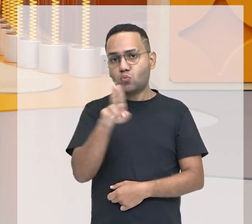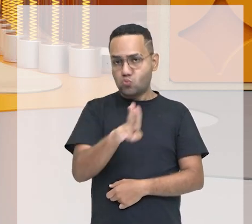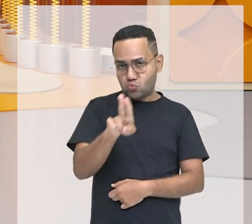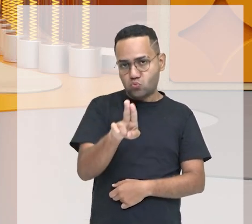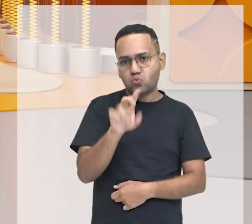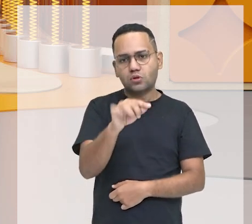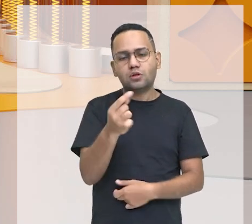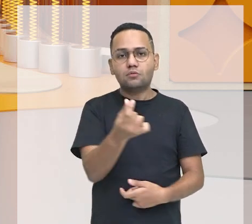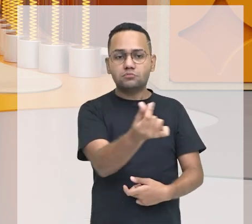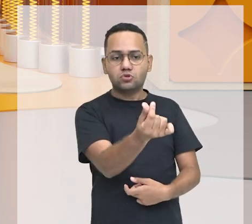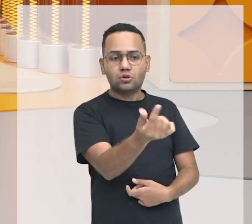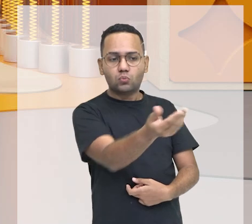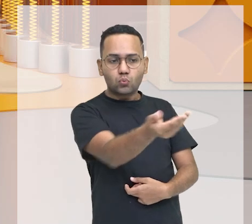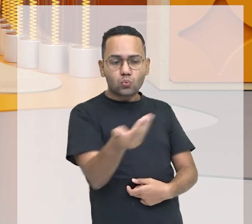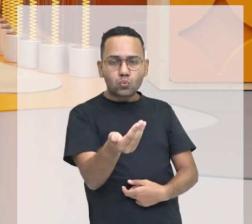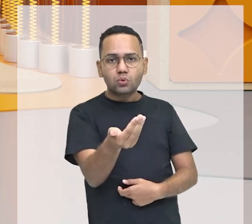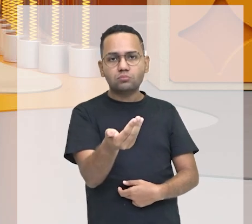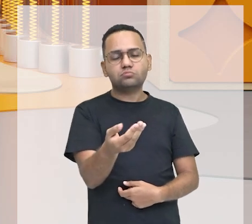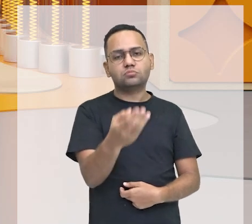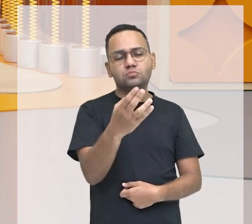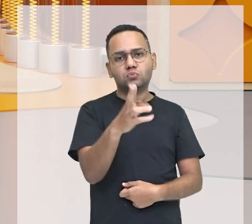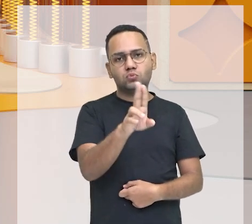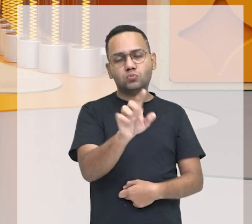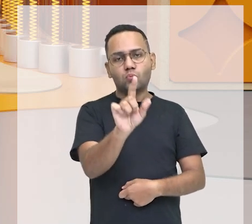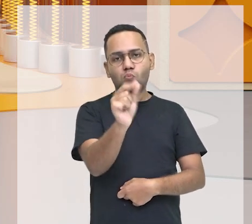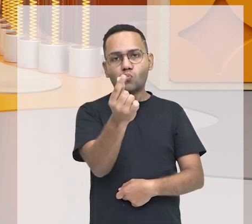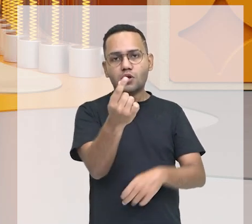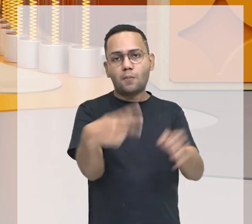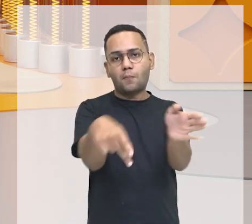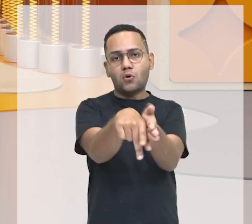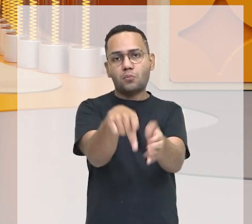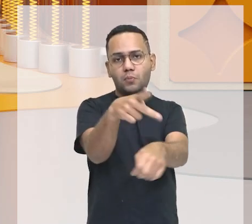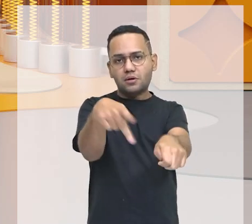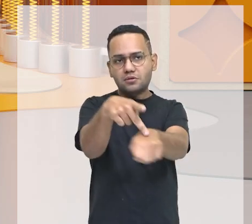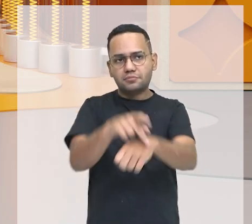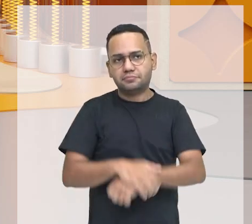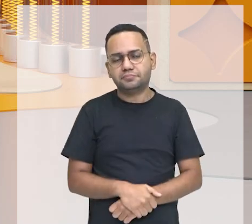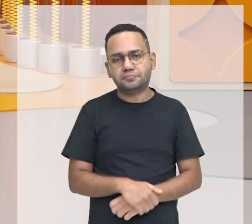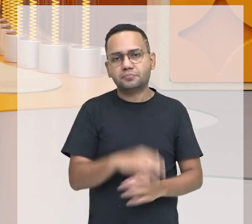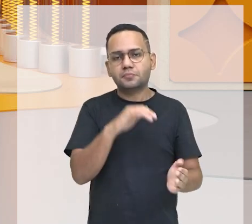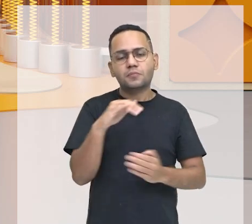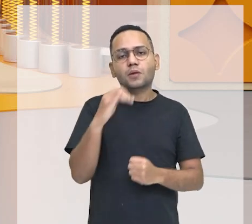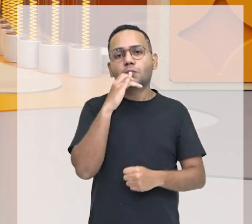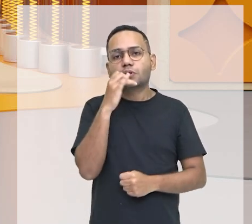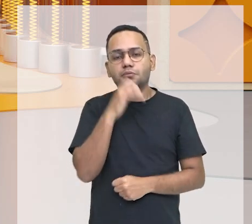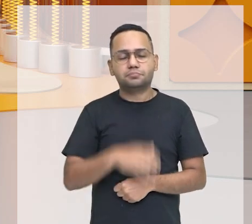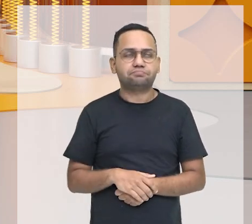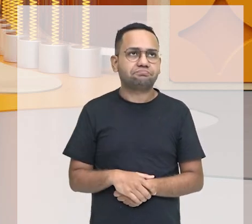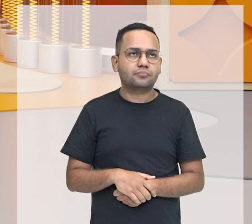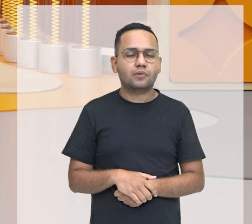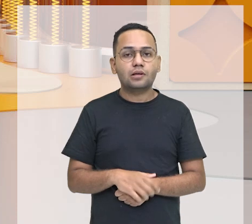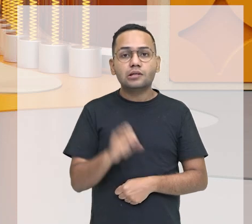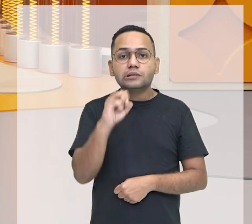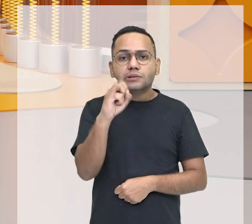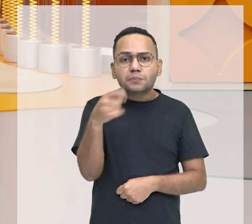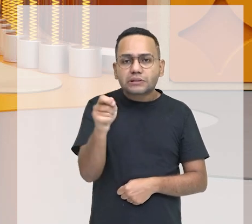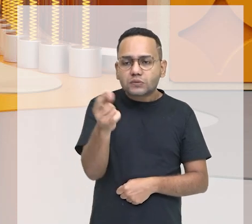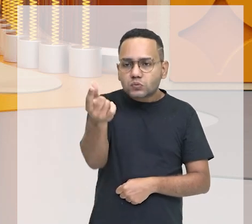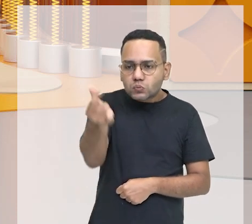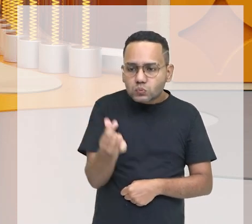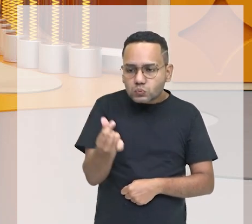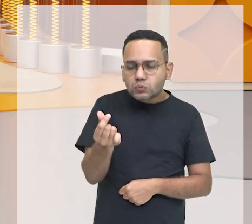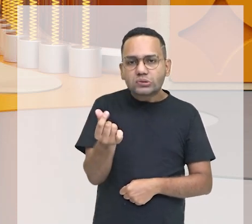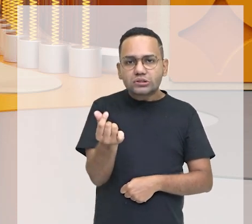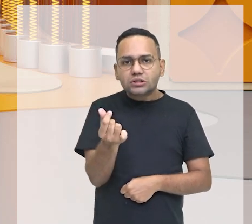saco euro. E aí, qualquer outra moeda. Se eu estiver nos Estados Unidos, vou sacar, saco em dólar. E